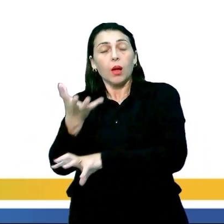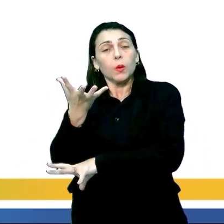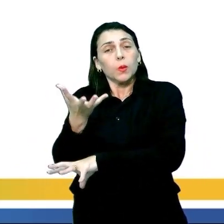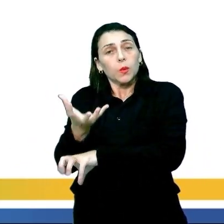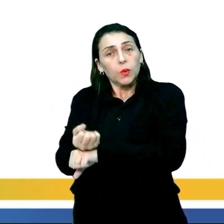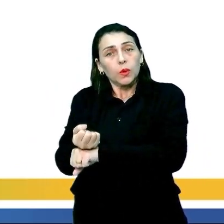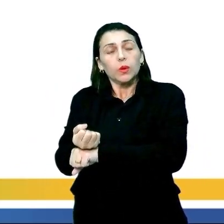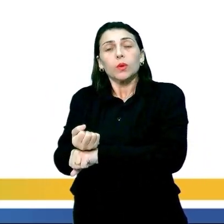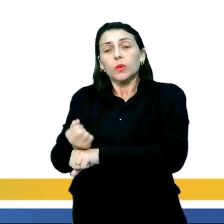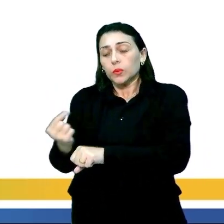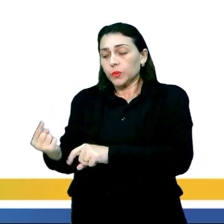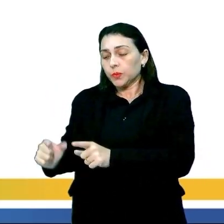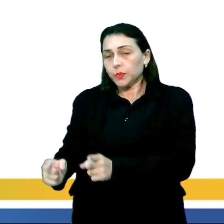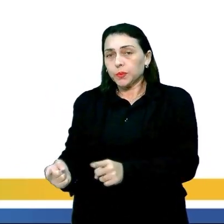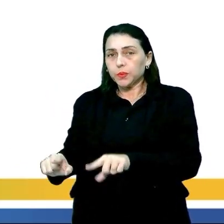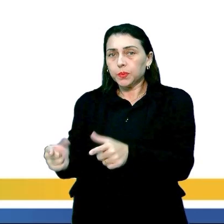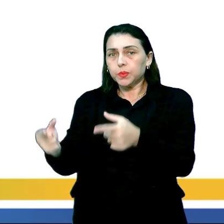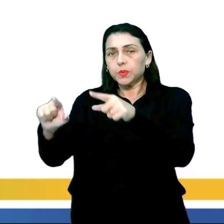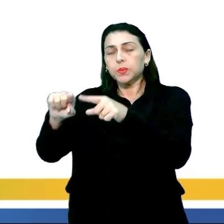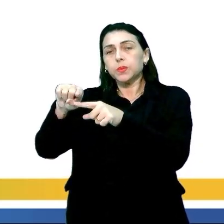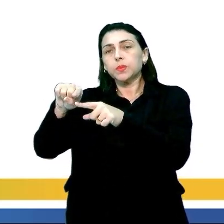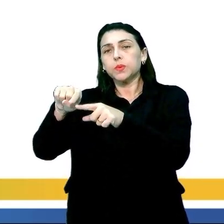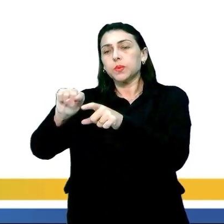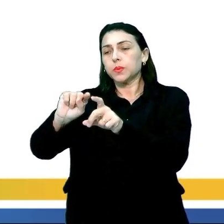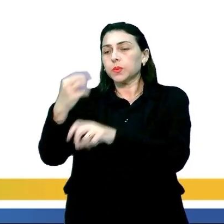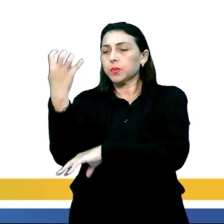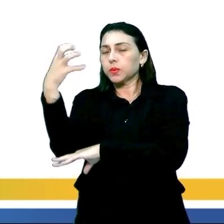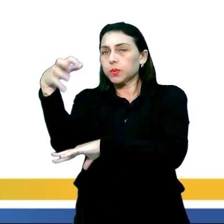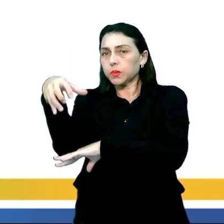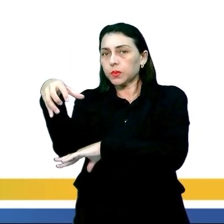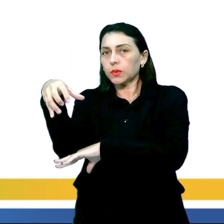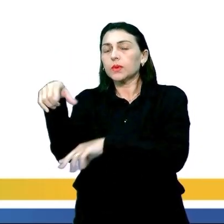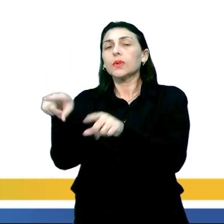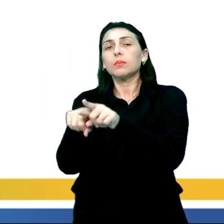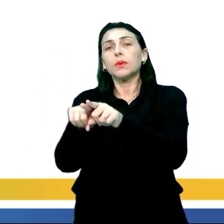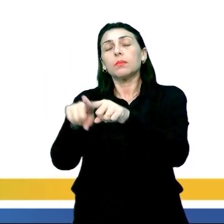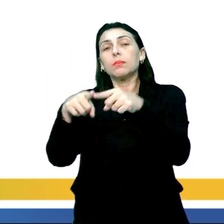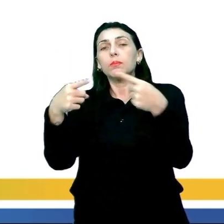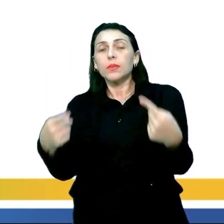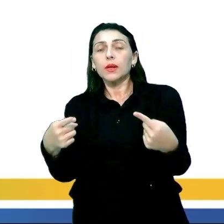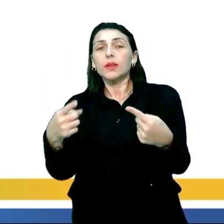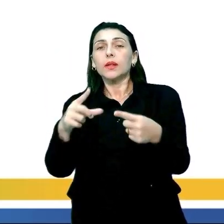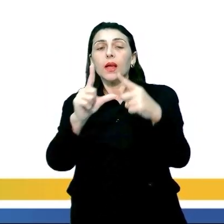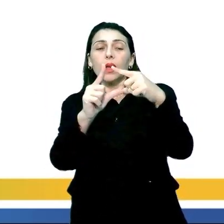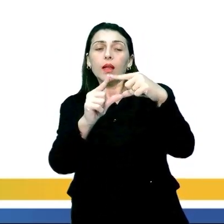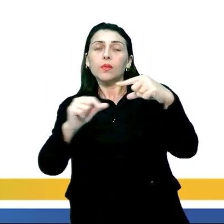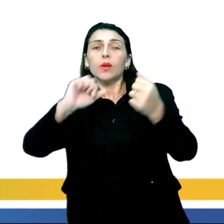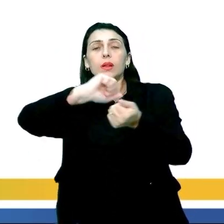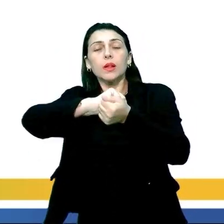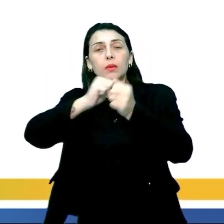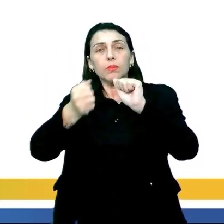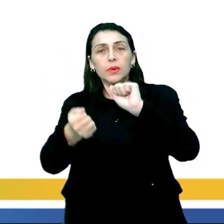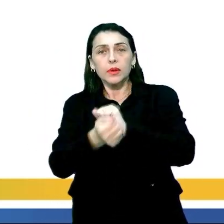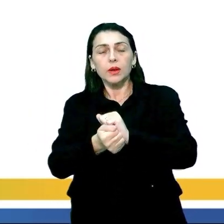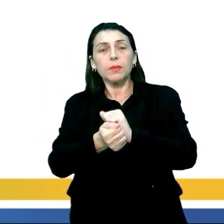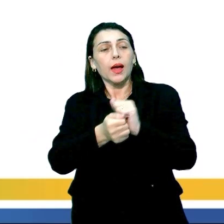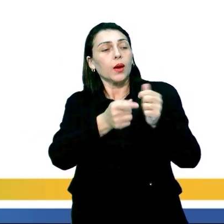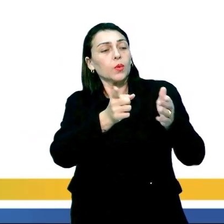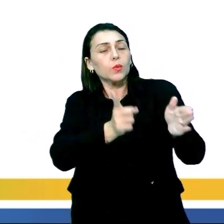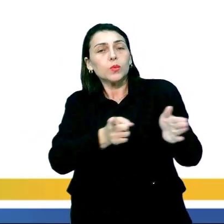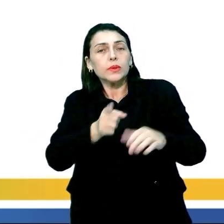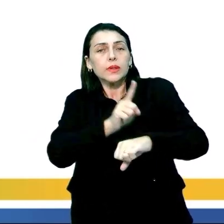arbustiva de médio porte, com galhos também retorcidos. Porém, as folhas são adaptadas para os